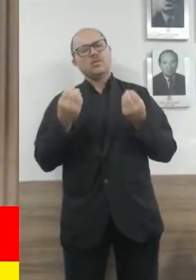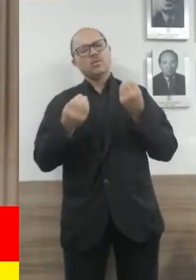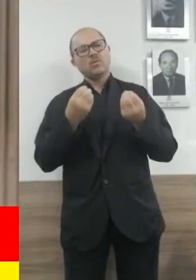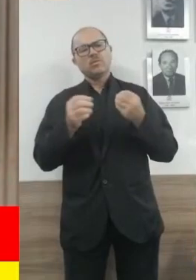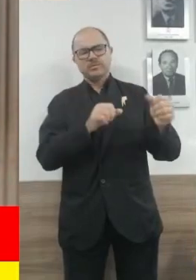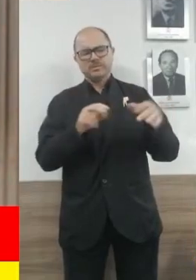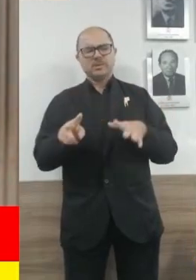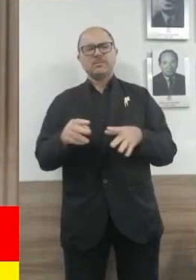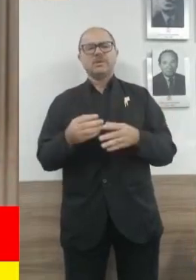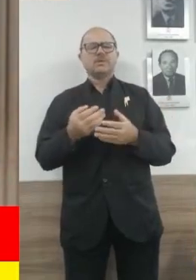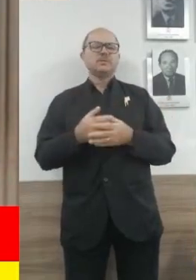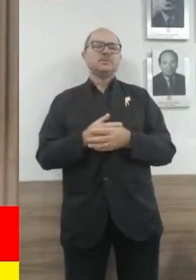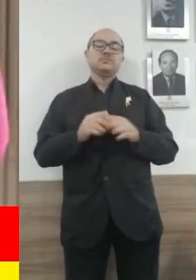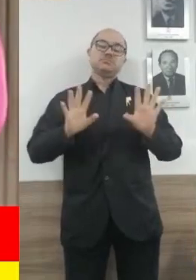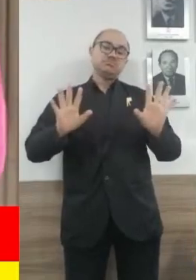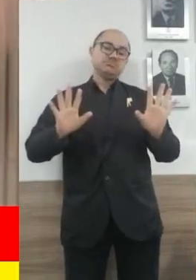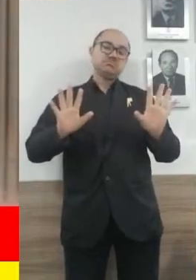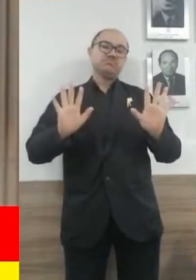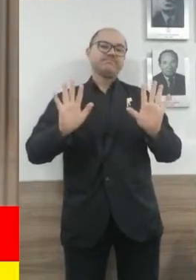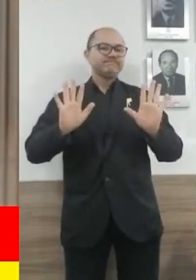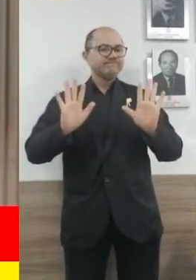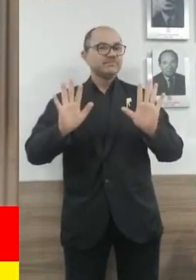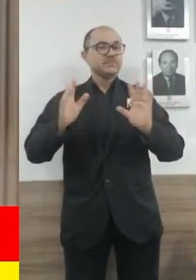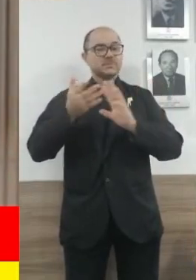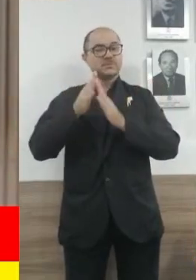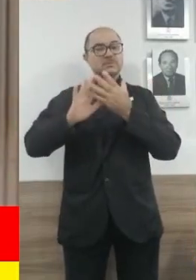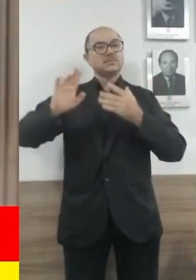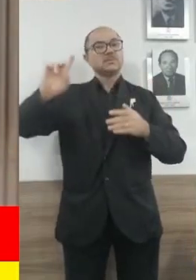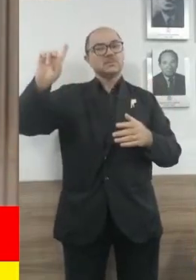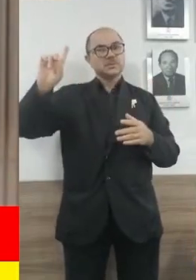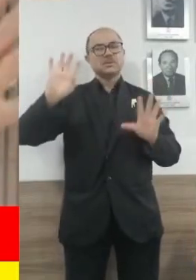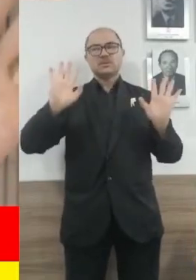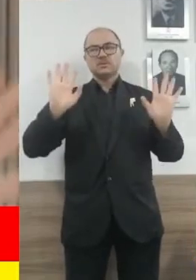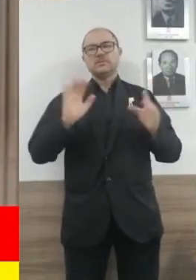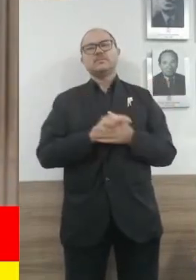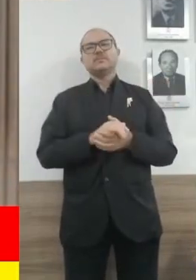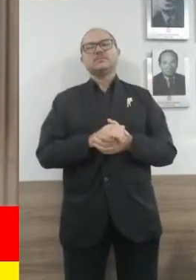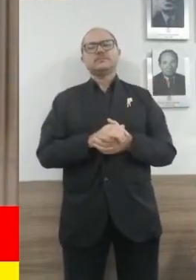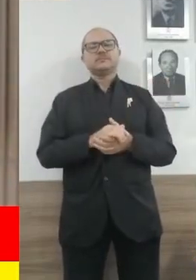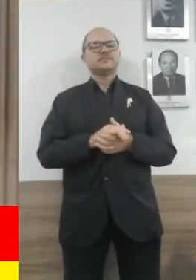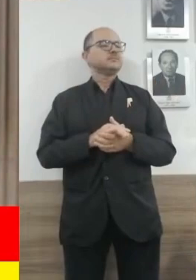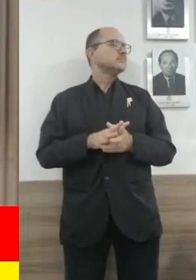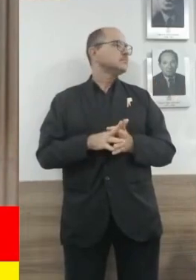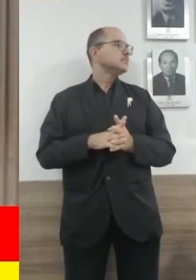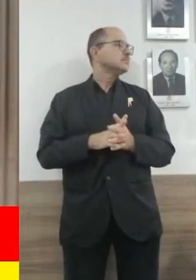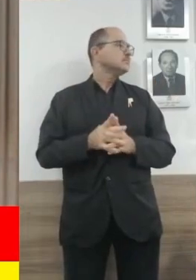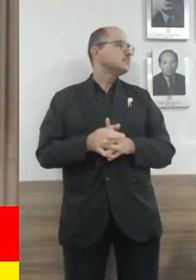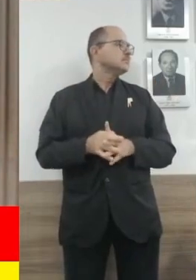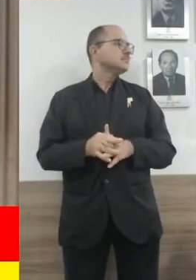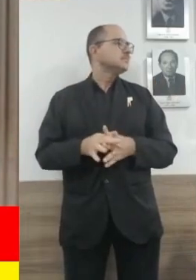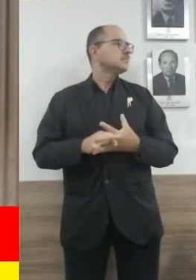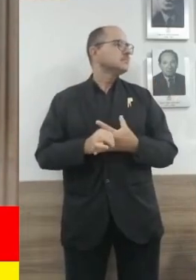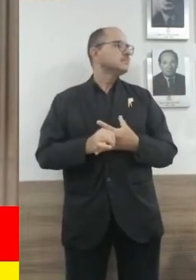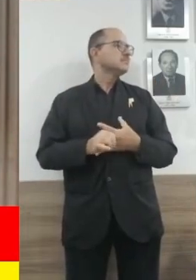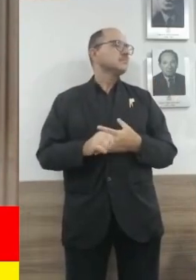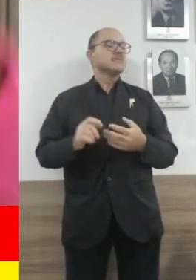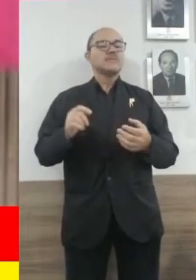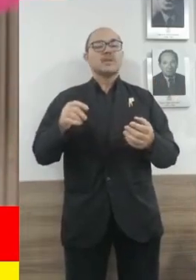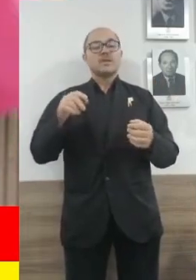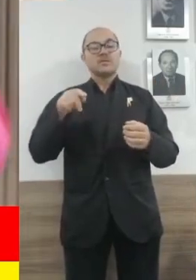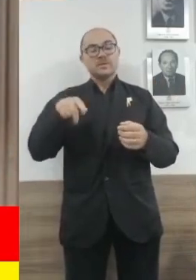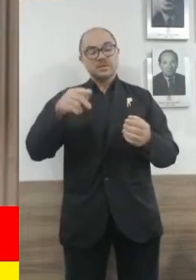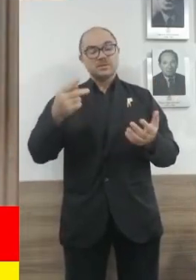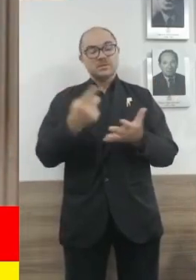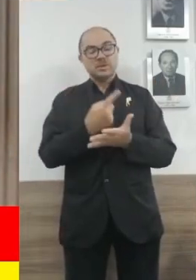semana mas está nas mão de Deus tá entregue e quem faz aqui paga aqui mesmo vai